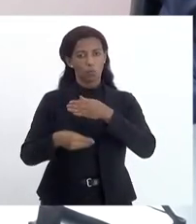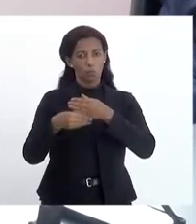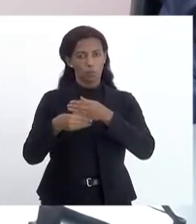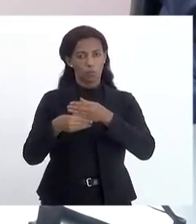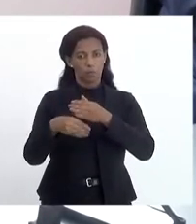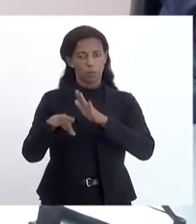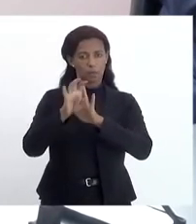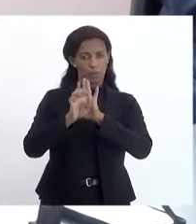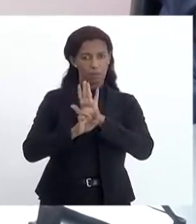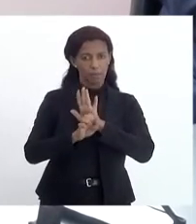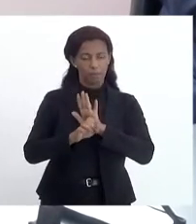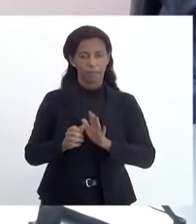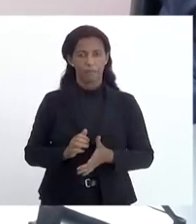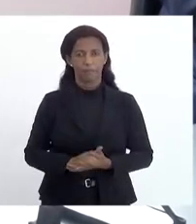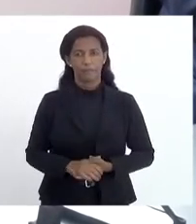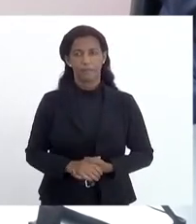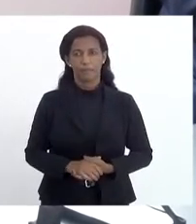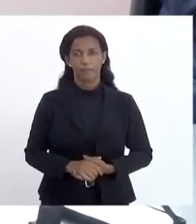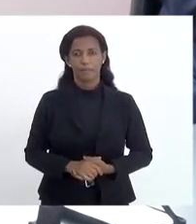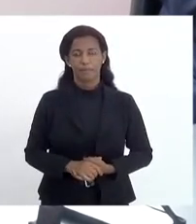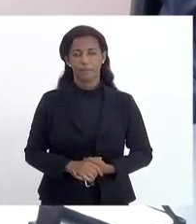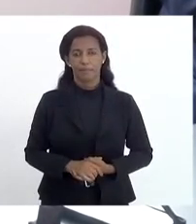emenda.